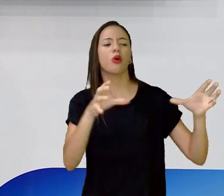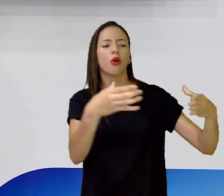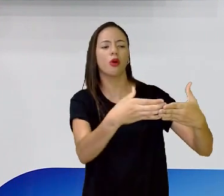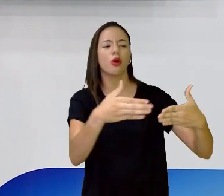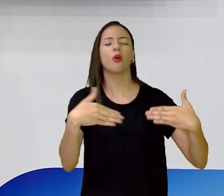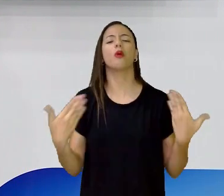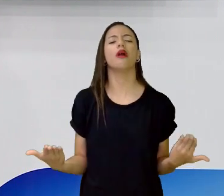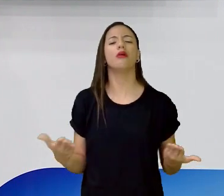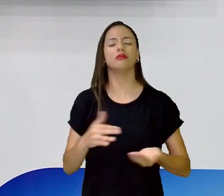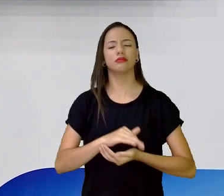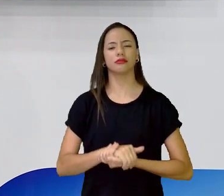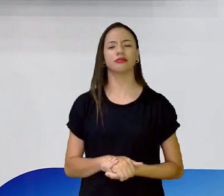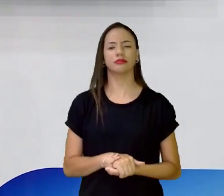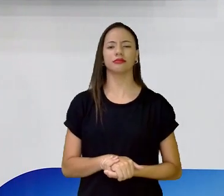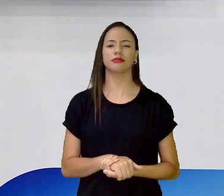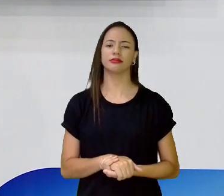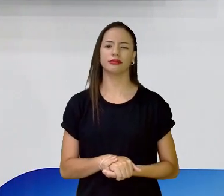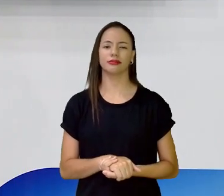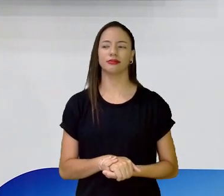acha que é qual?